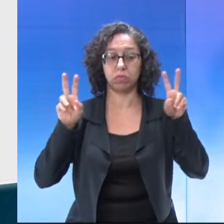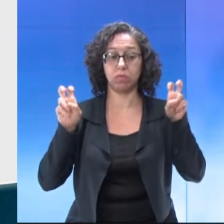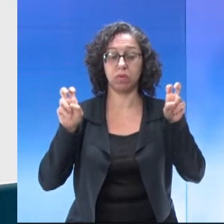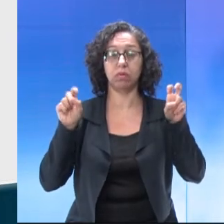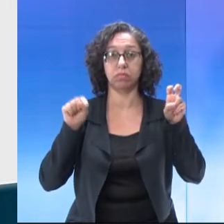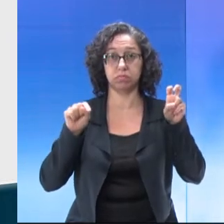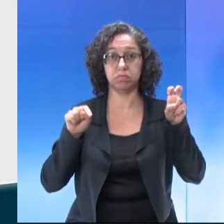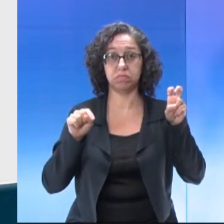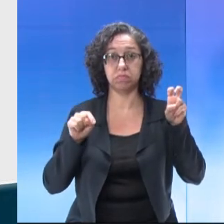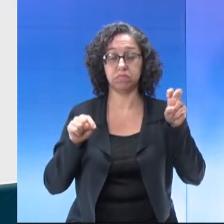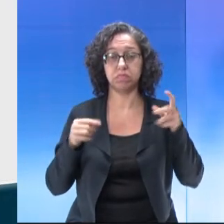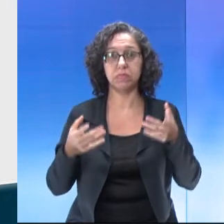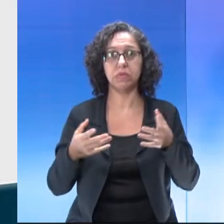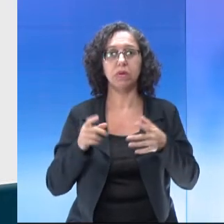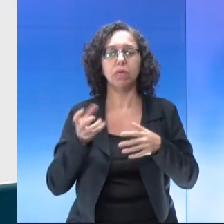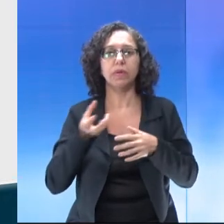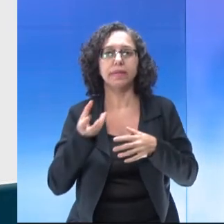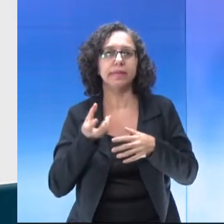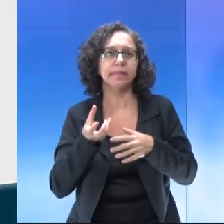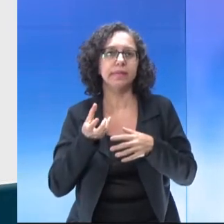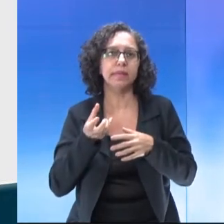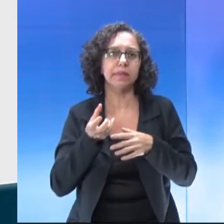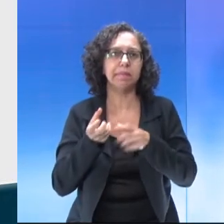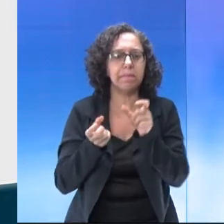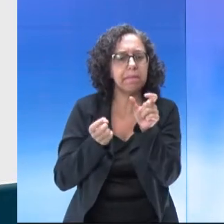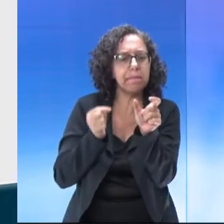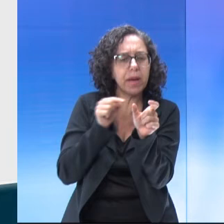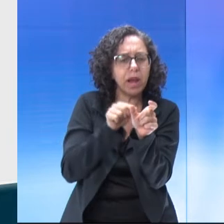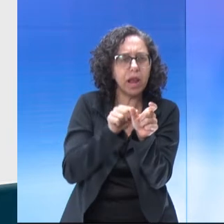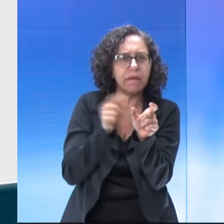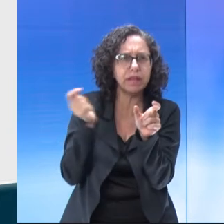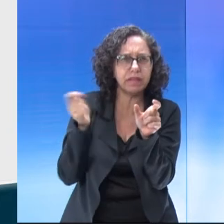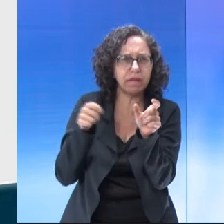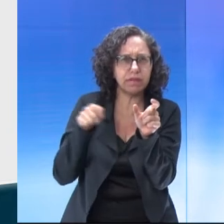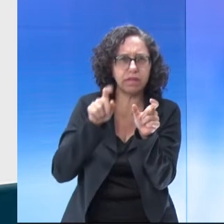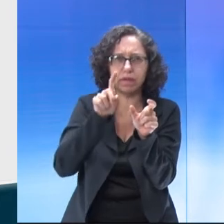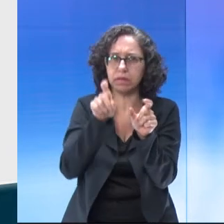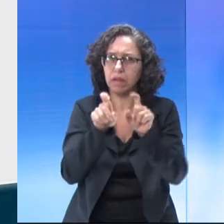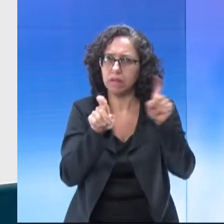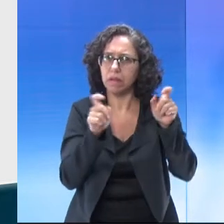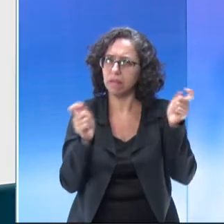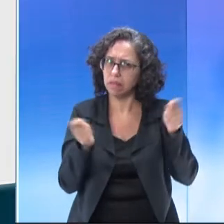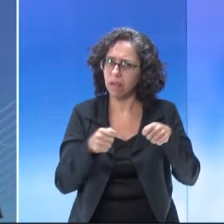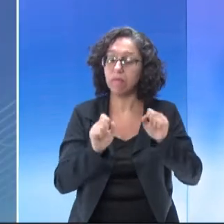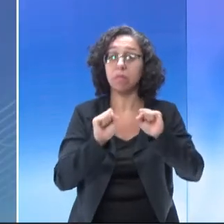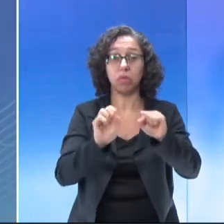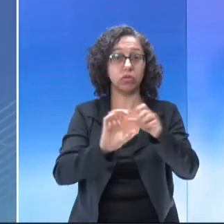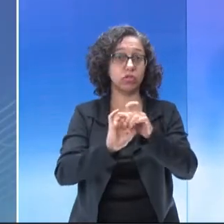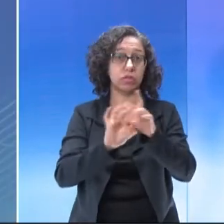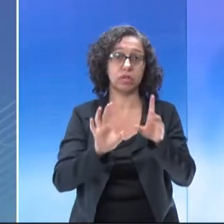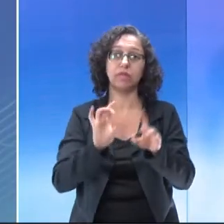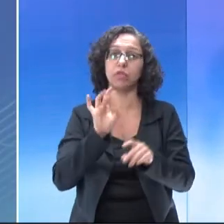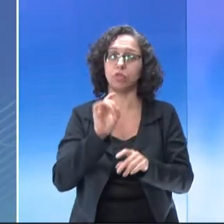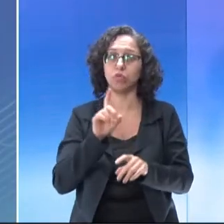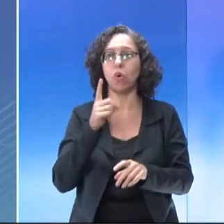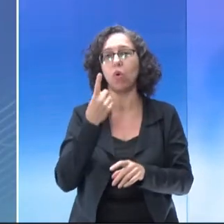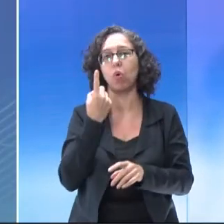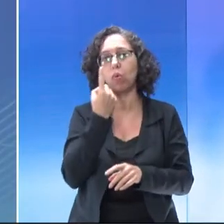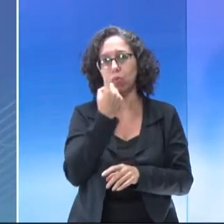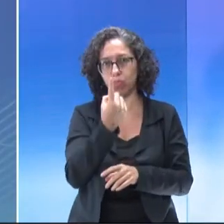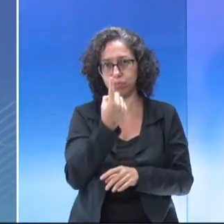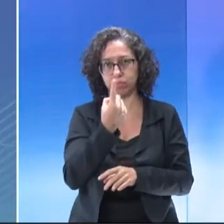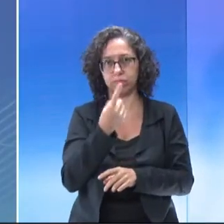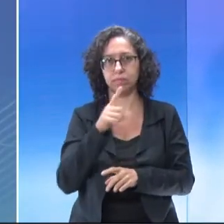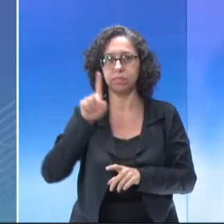Mas, se de repente, se eu quisesse destacar alguma palavra nessa oração, nessa frase, aí eu poderia usar, então, apenas